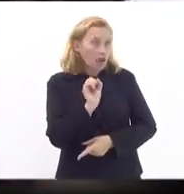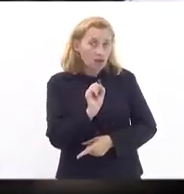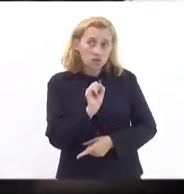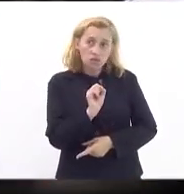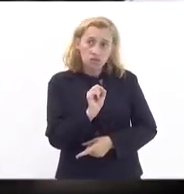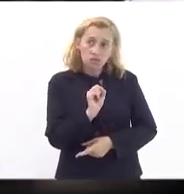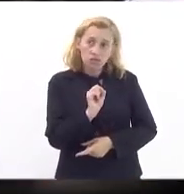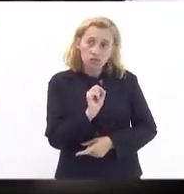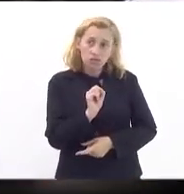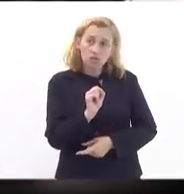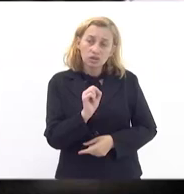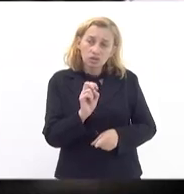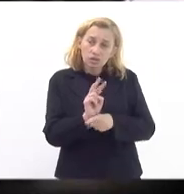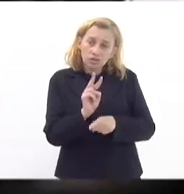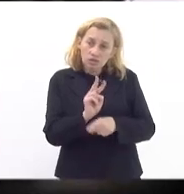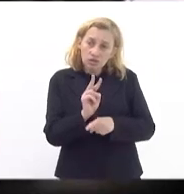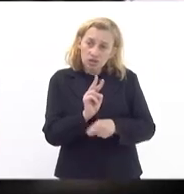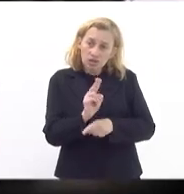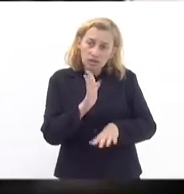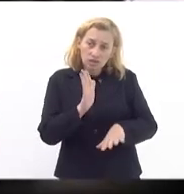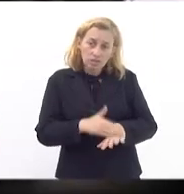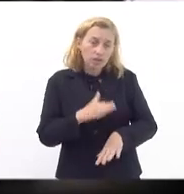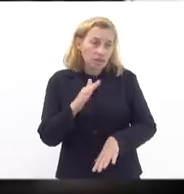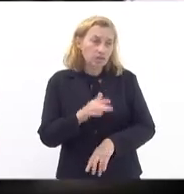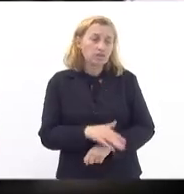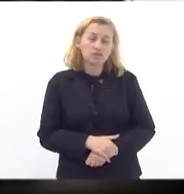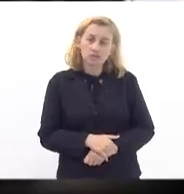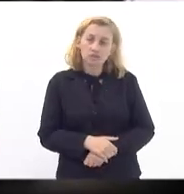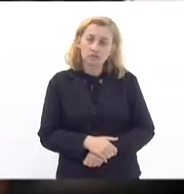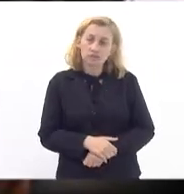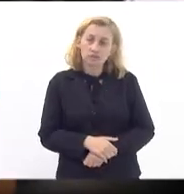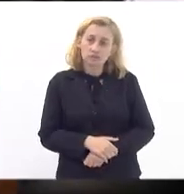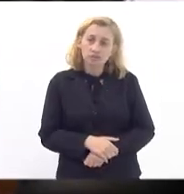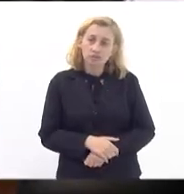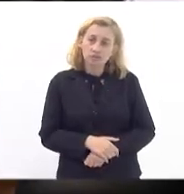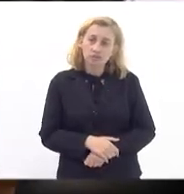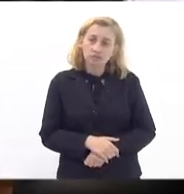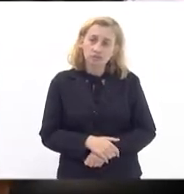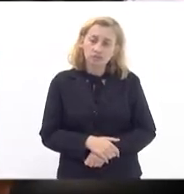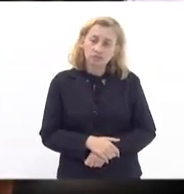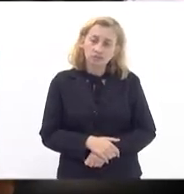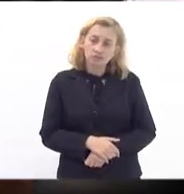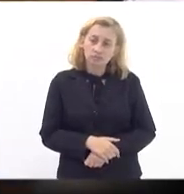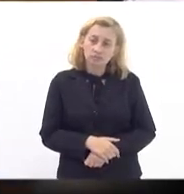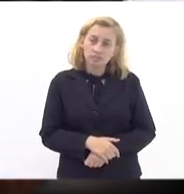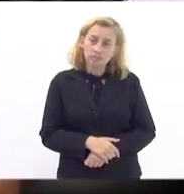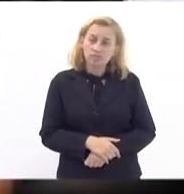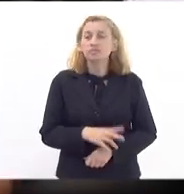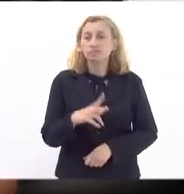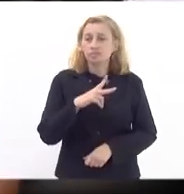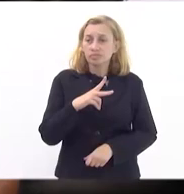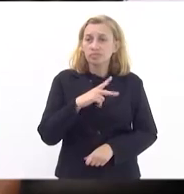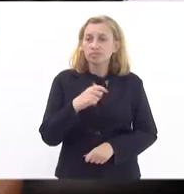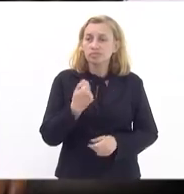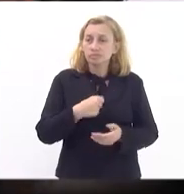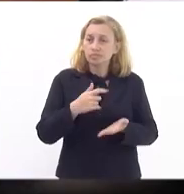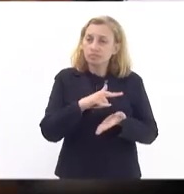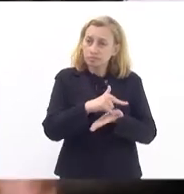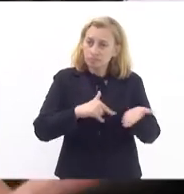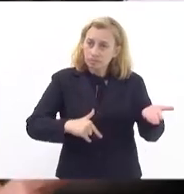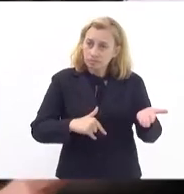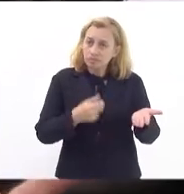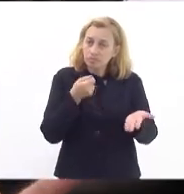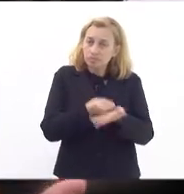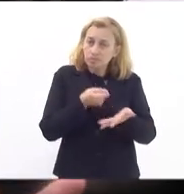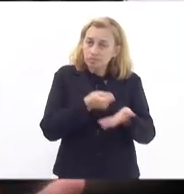deveria ter uma fiscalização até maior né eles mesmo deveriam ter a documentação